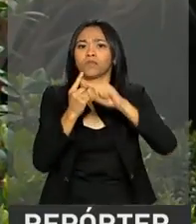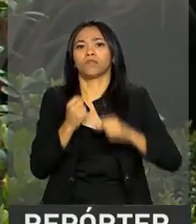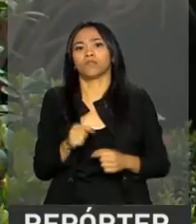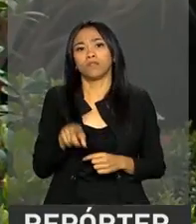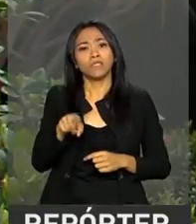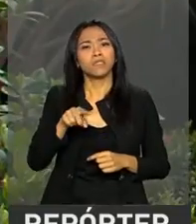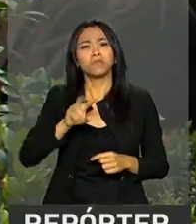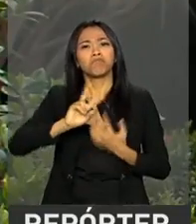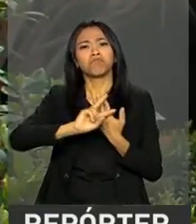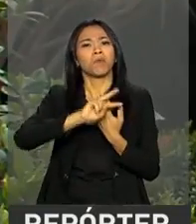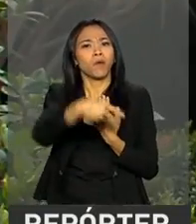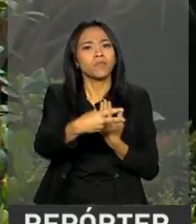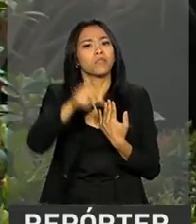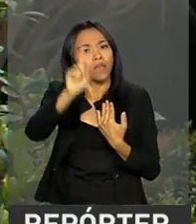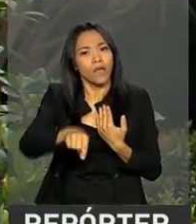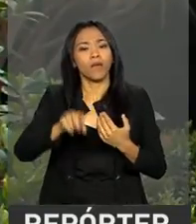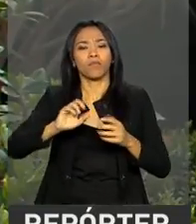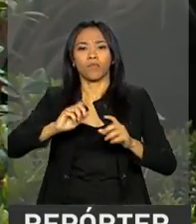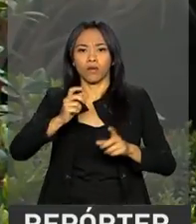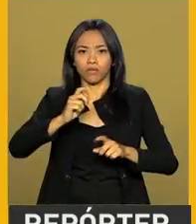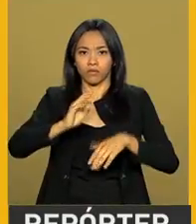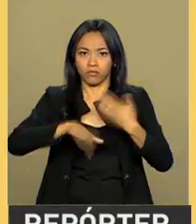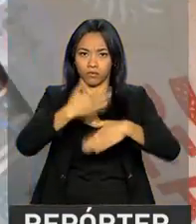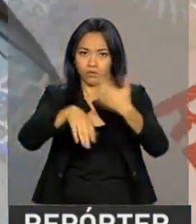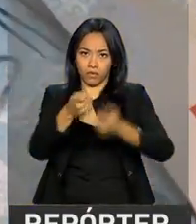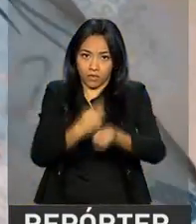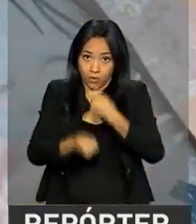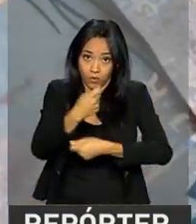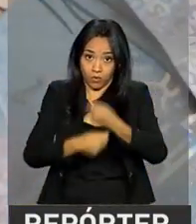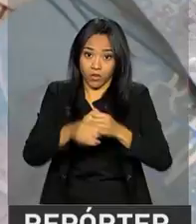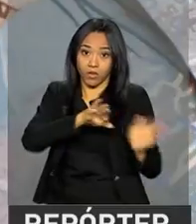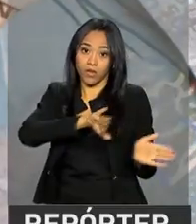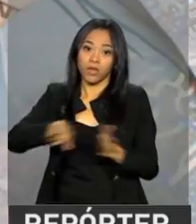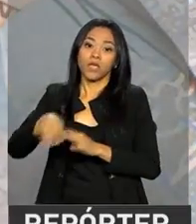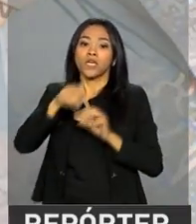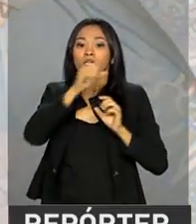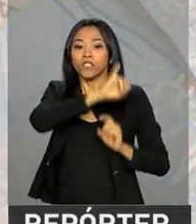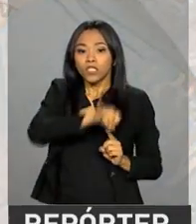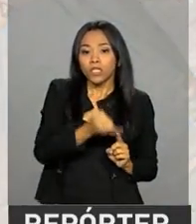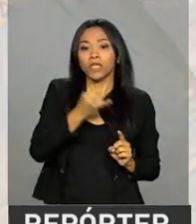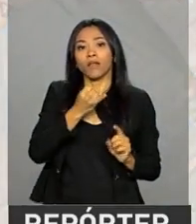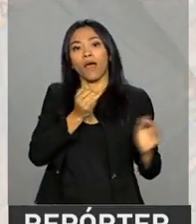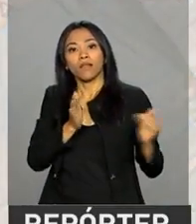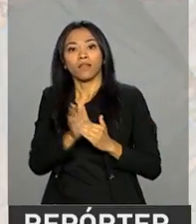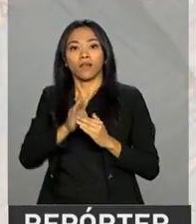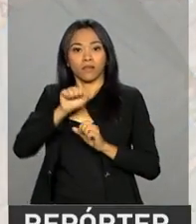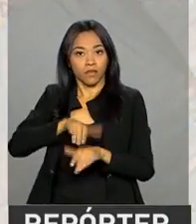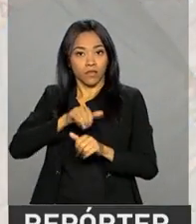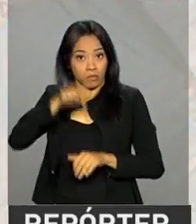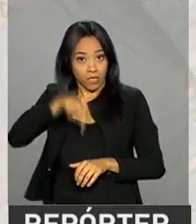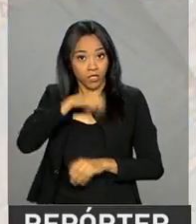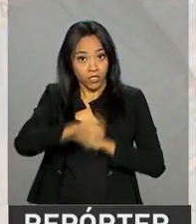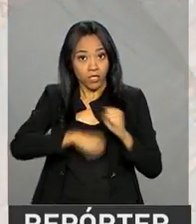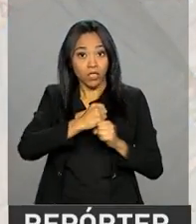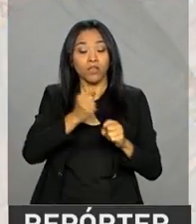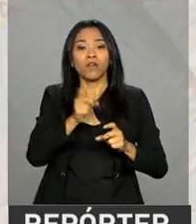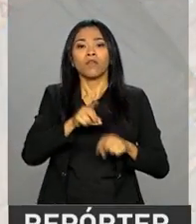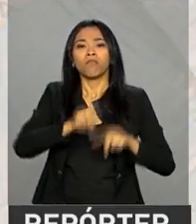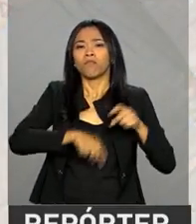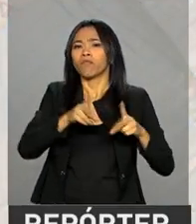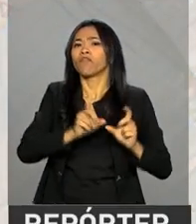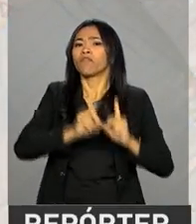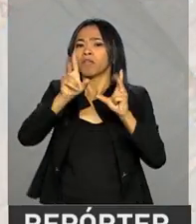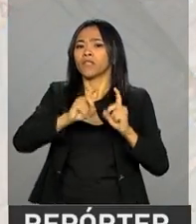relacionado com a retomada do crescimento da economia de janeiro a setembro deste ano o brasil já exportou quase 165